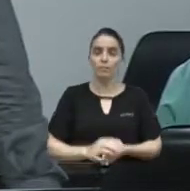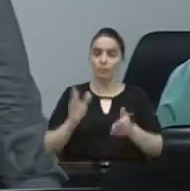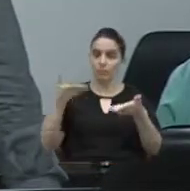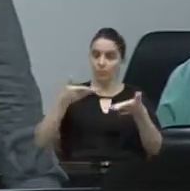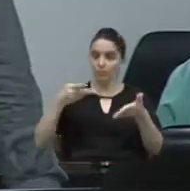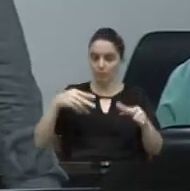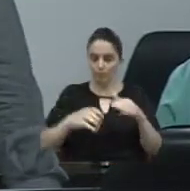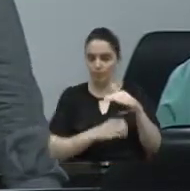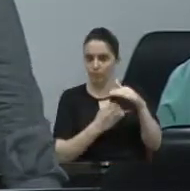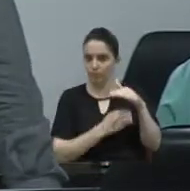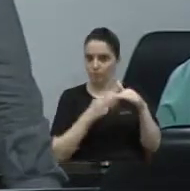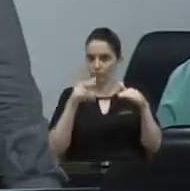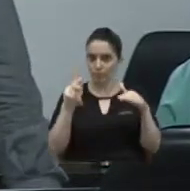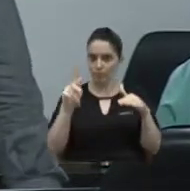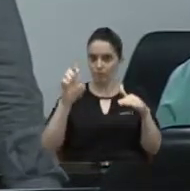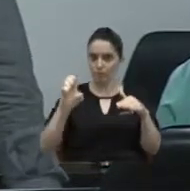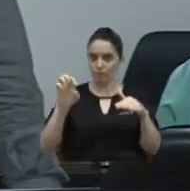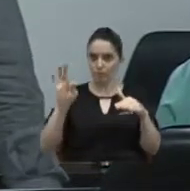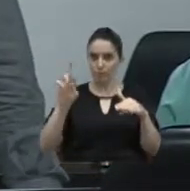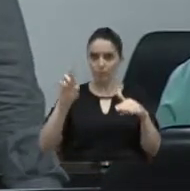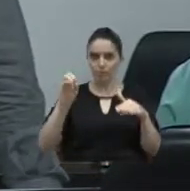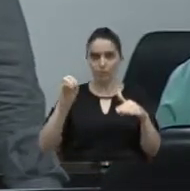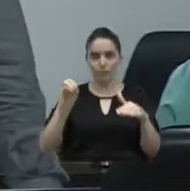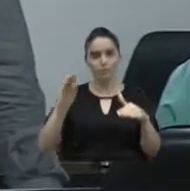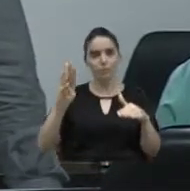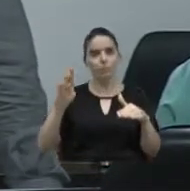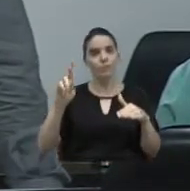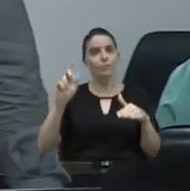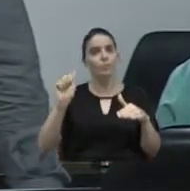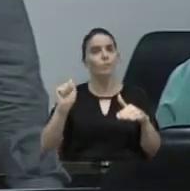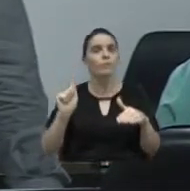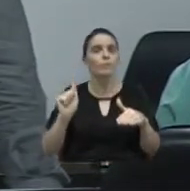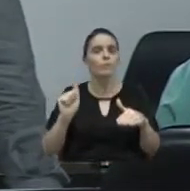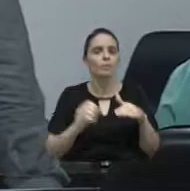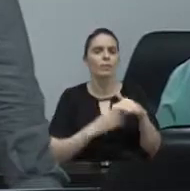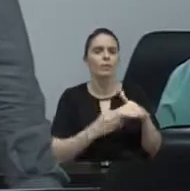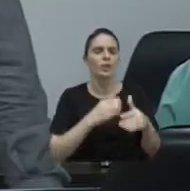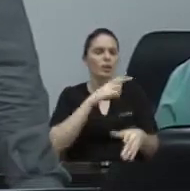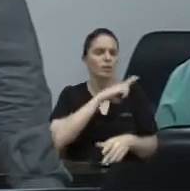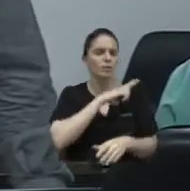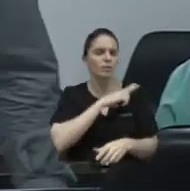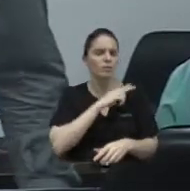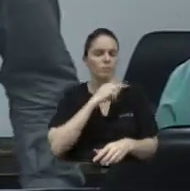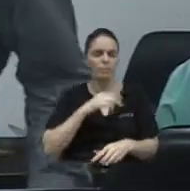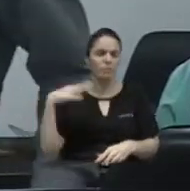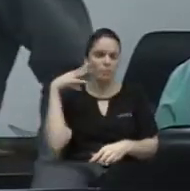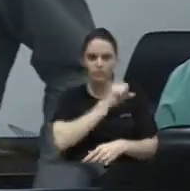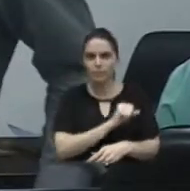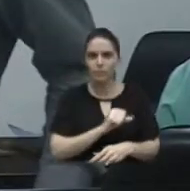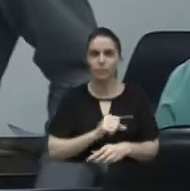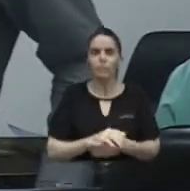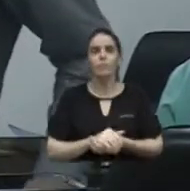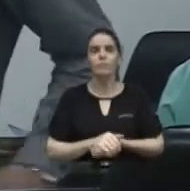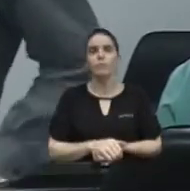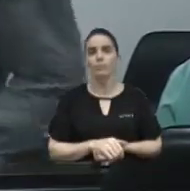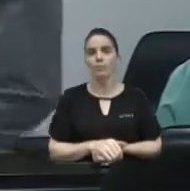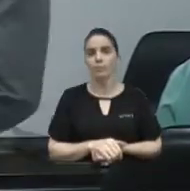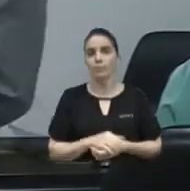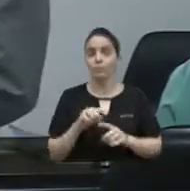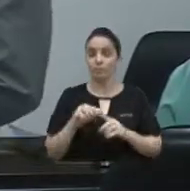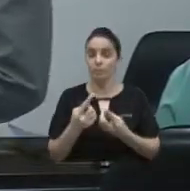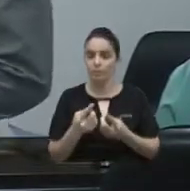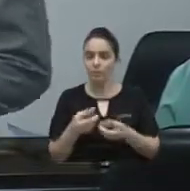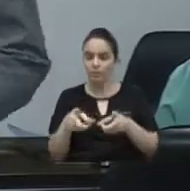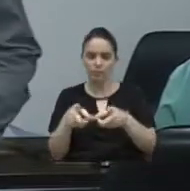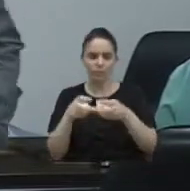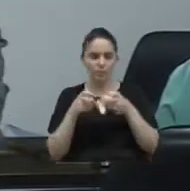Petrobras, que privatize logo todas as coisas, para que não aconteça o que aconteceu. Mas olhando para o lado social,